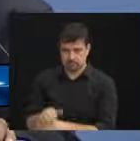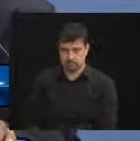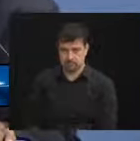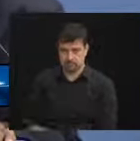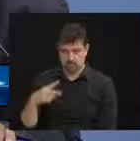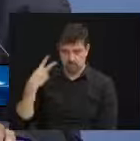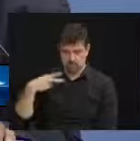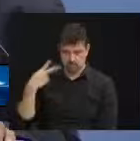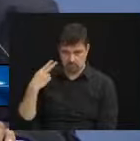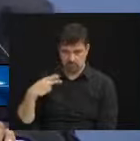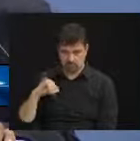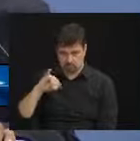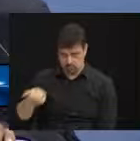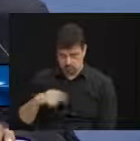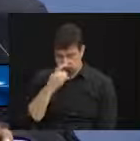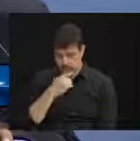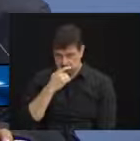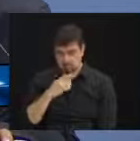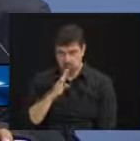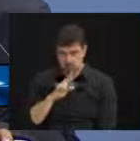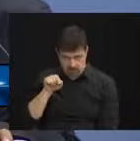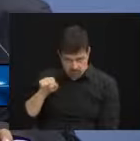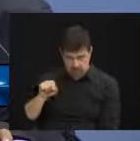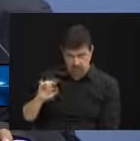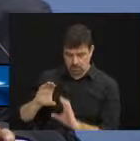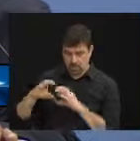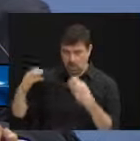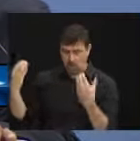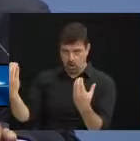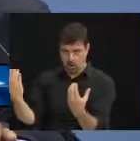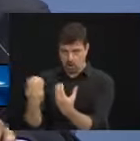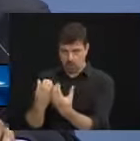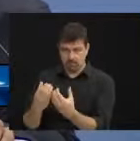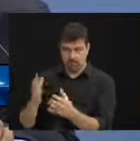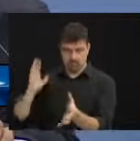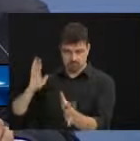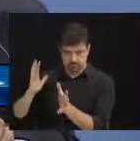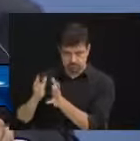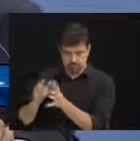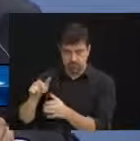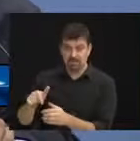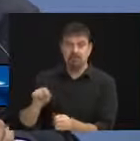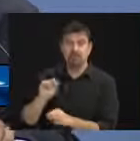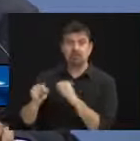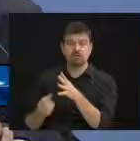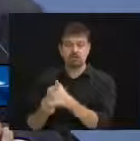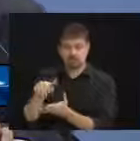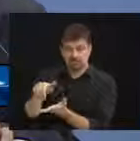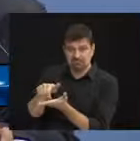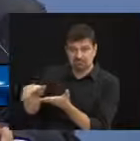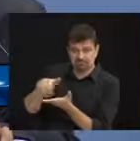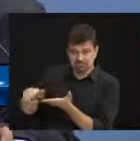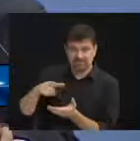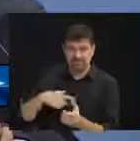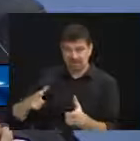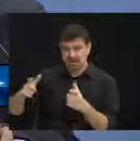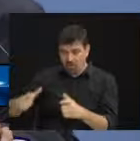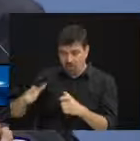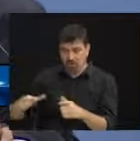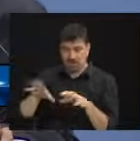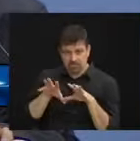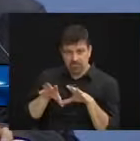sabe dessa cooperativa, Aliança. E eles estavam sofrendo processo de despejo e com a área reservada